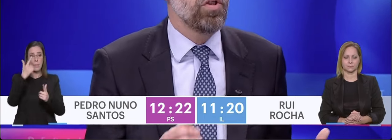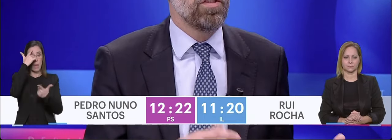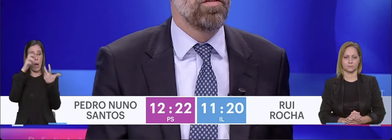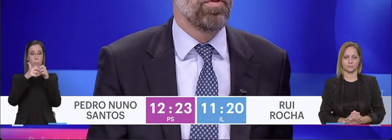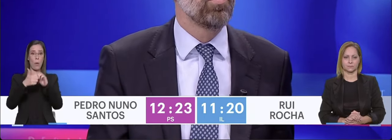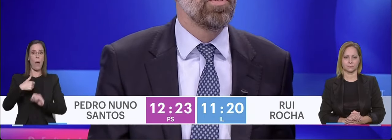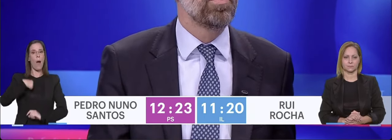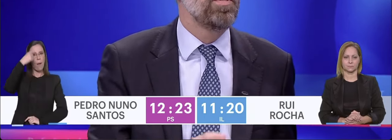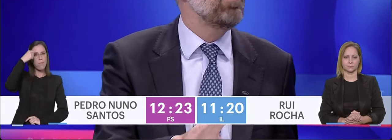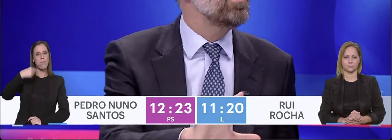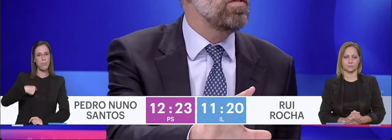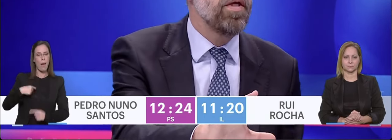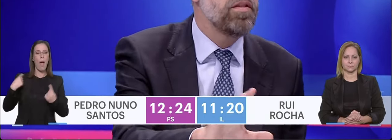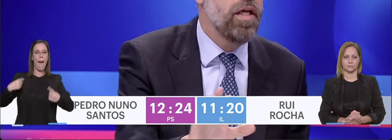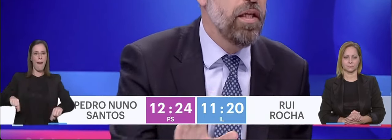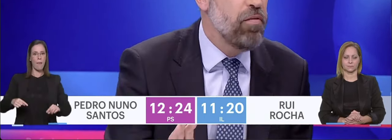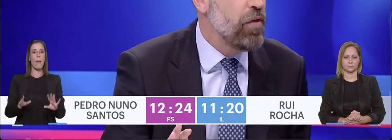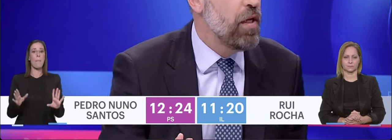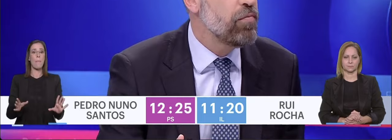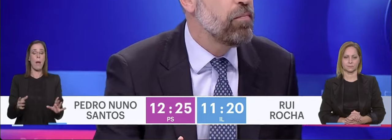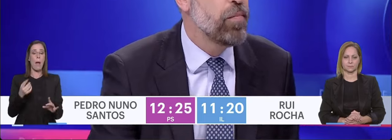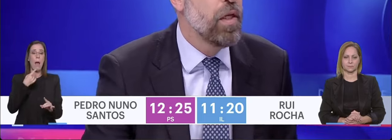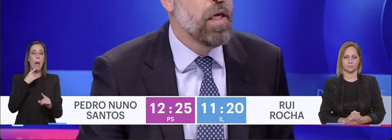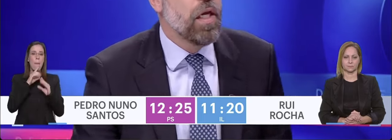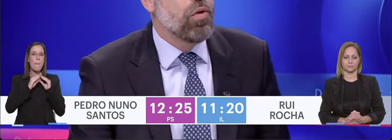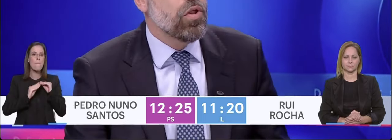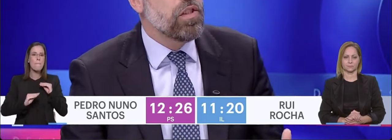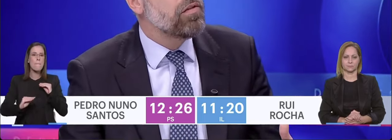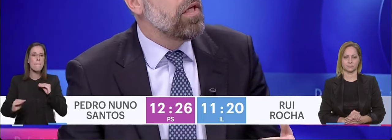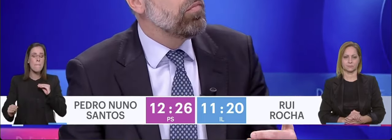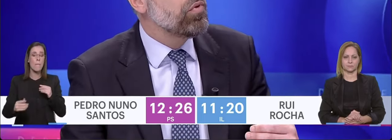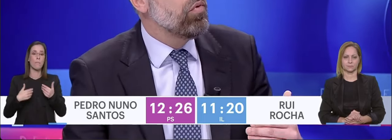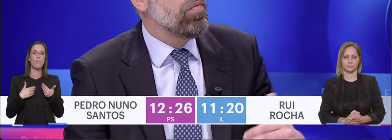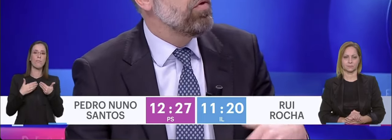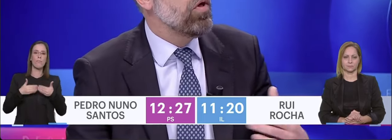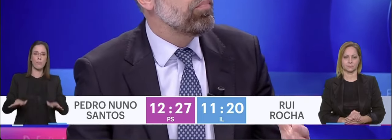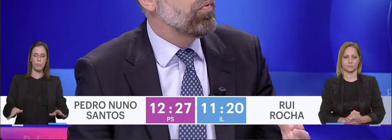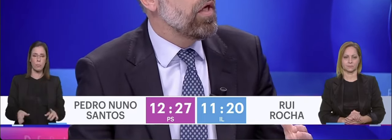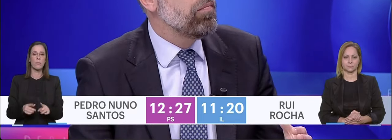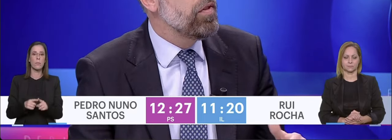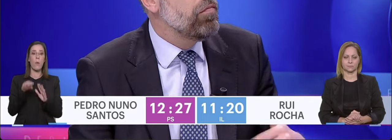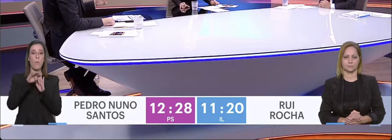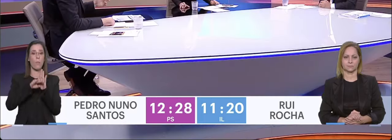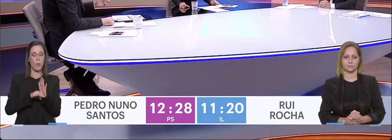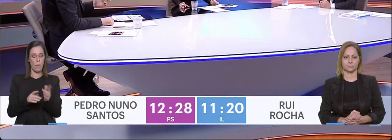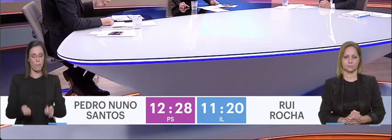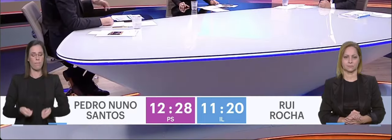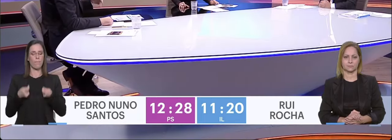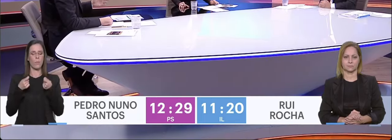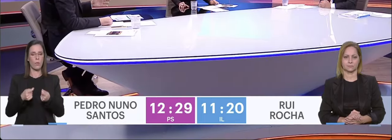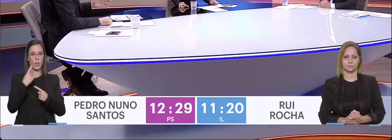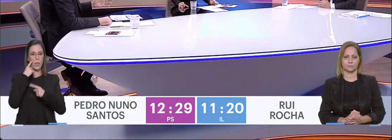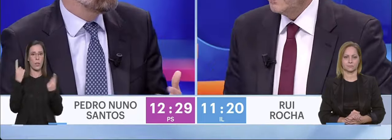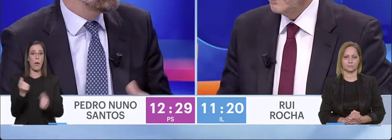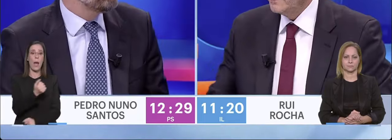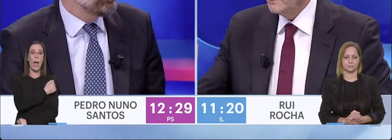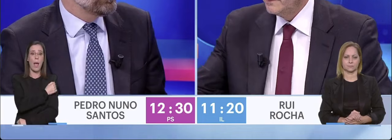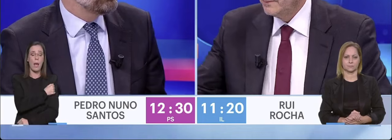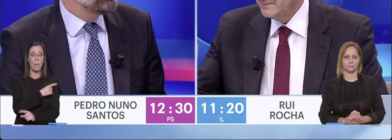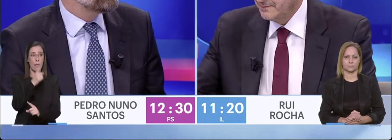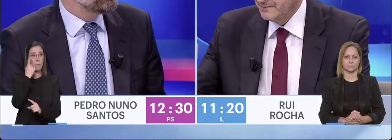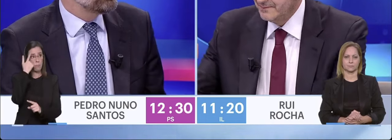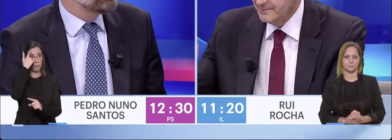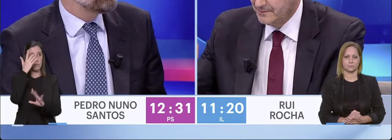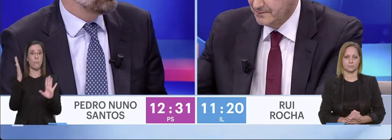problema que nós já sabíamos que existia Mas também de quem ninguém falava nós lançamos o maior programa de investimento público em habitação de que há